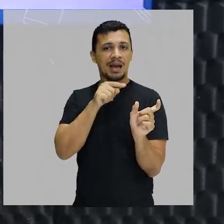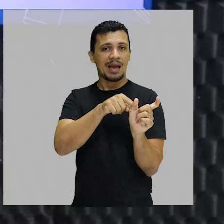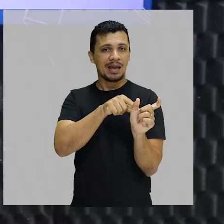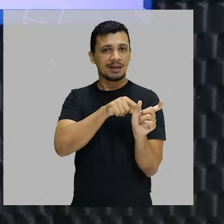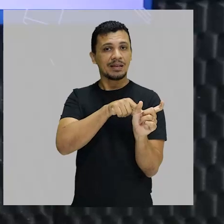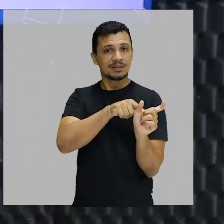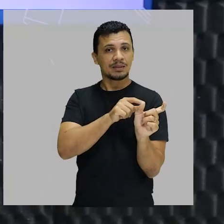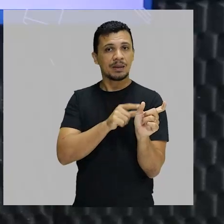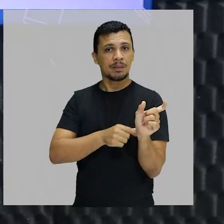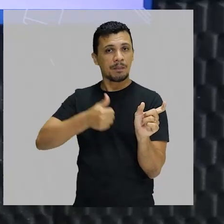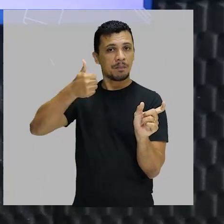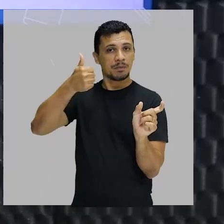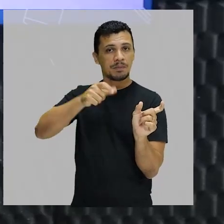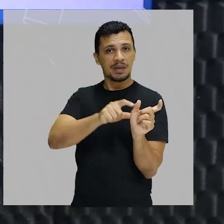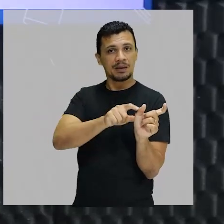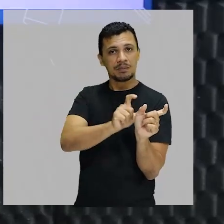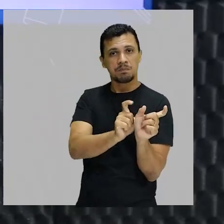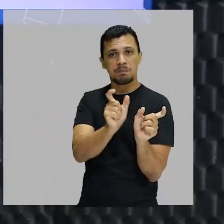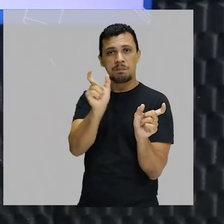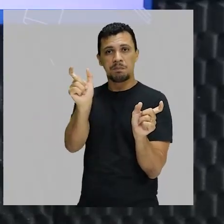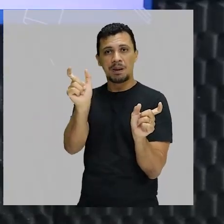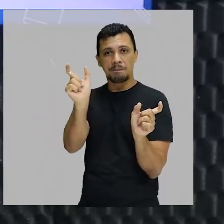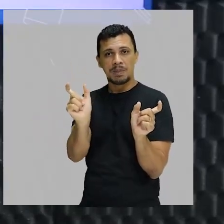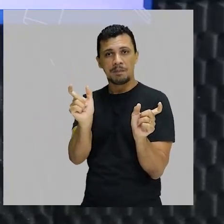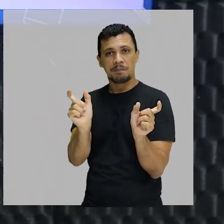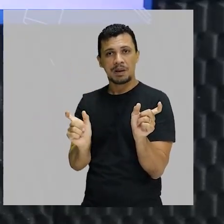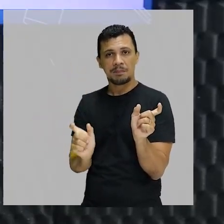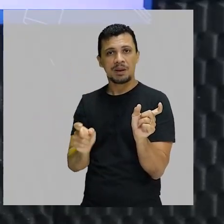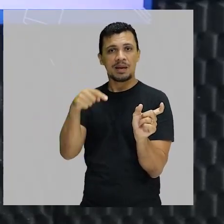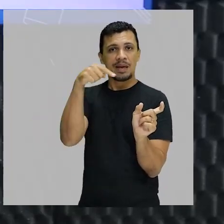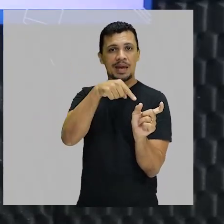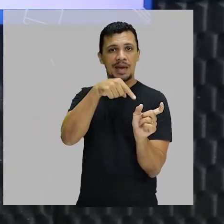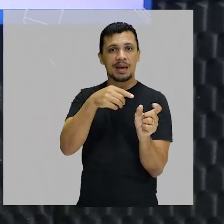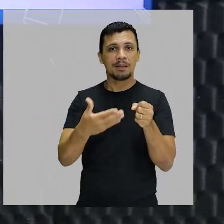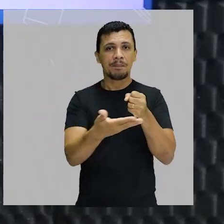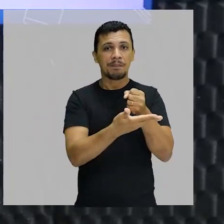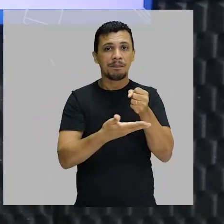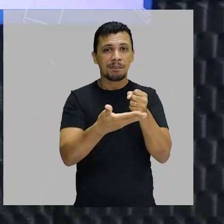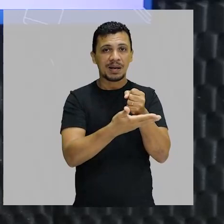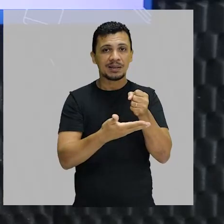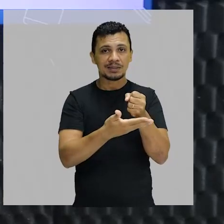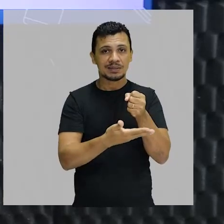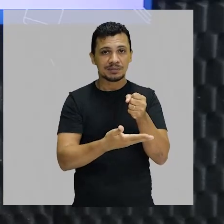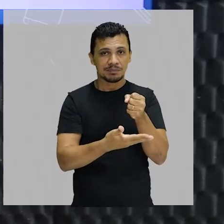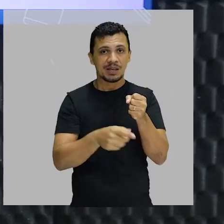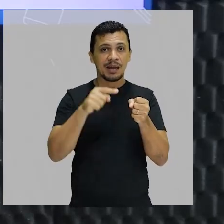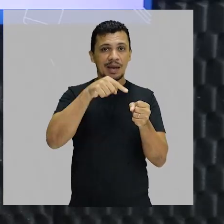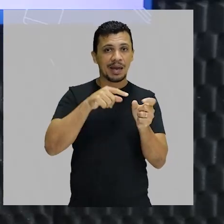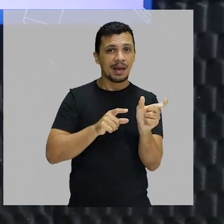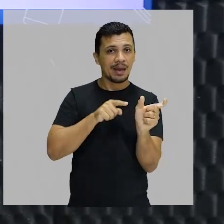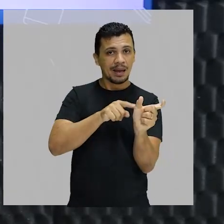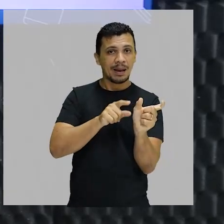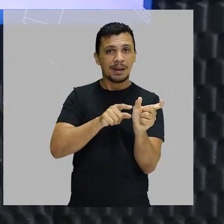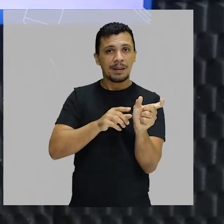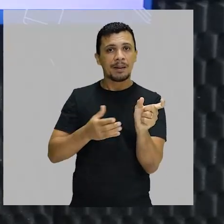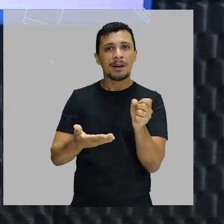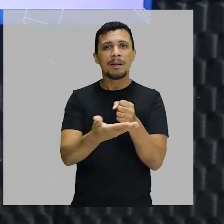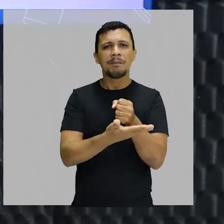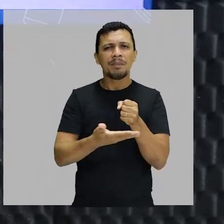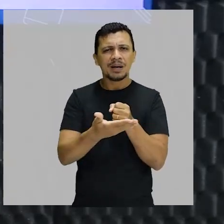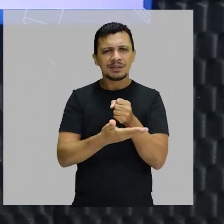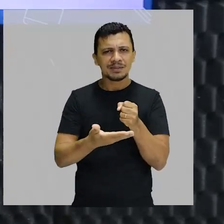parte outras palavras, tá? Então, ela é a base, ela é a primitiva, ela é a primeira, ela é o alicerce da nossa